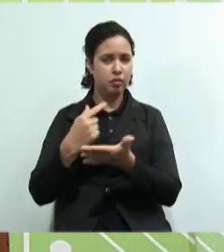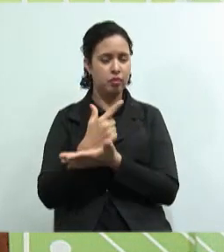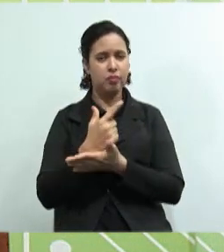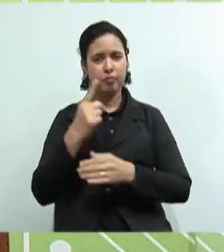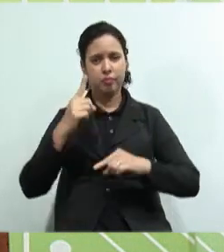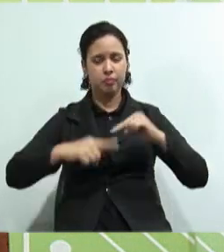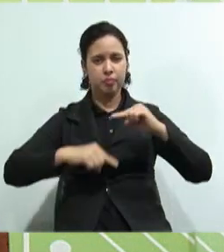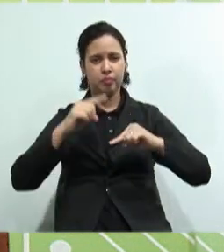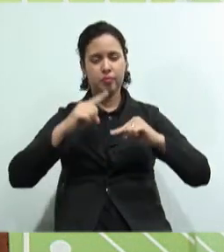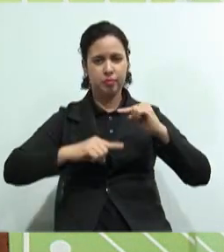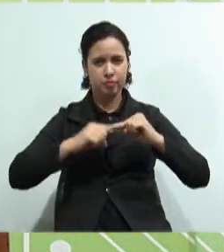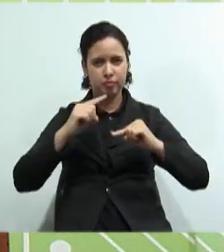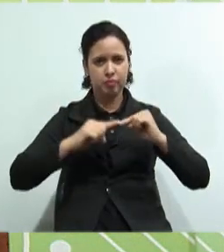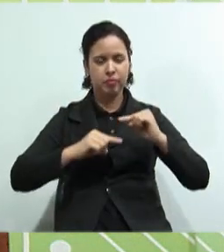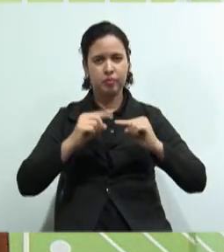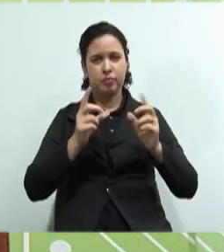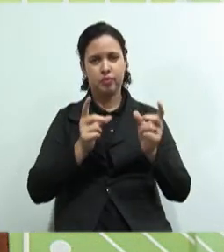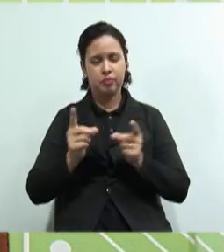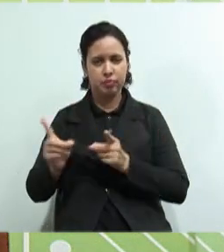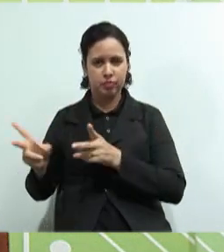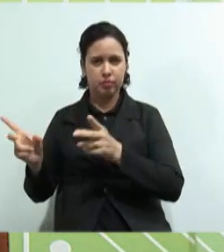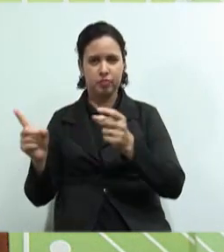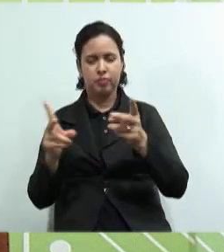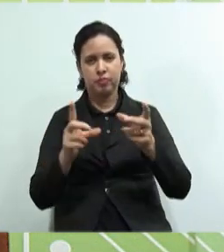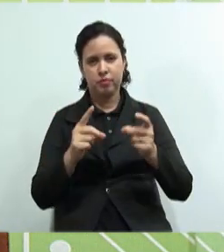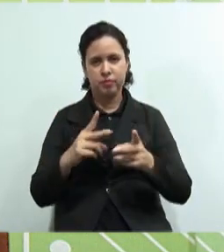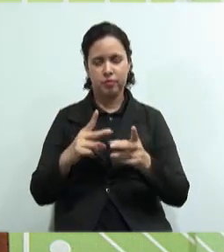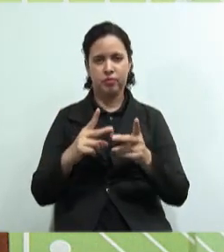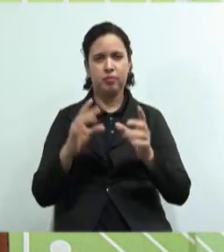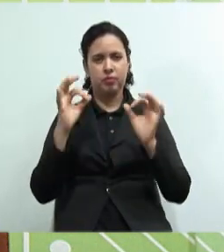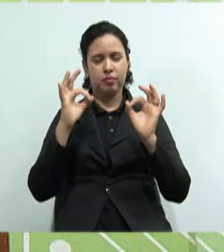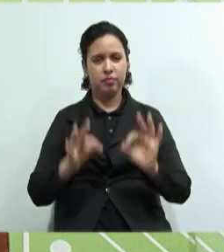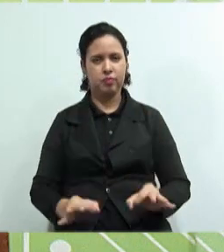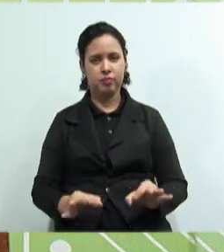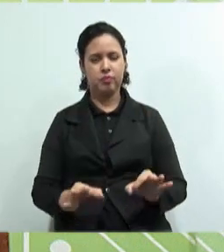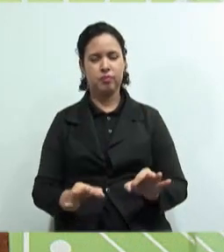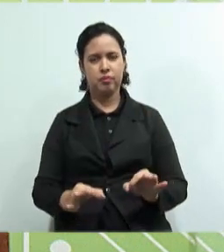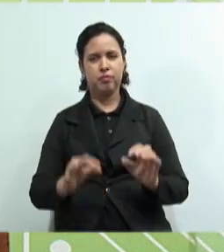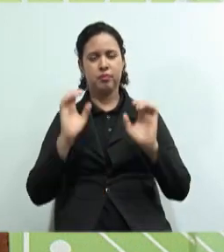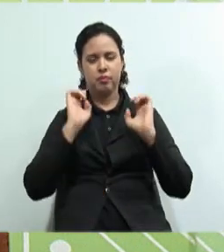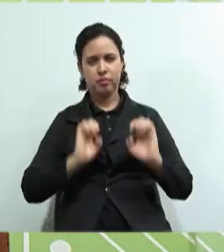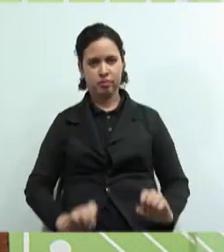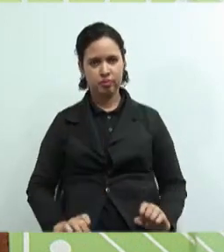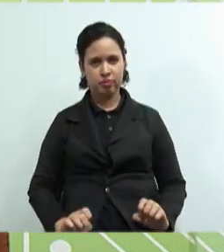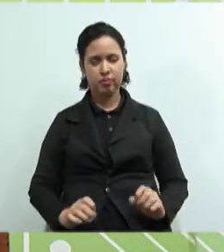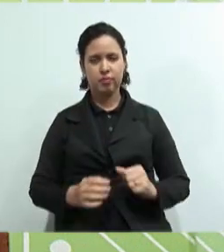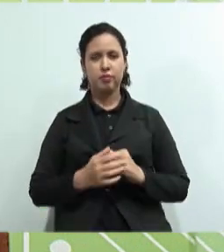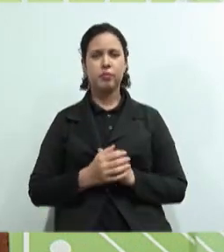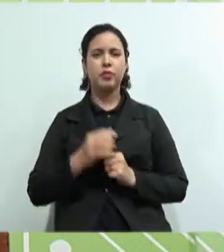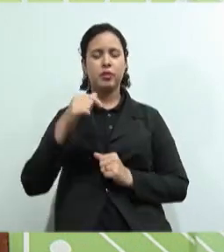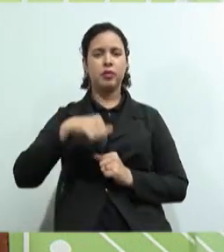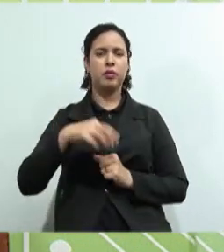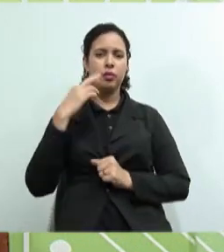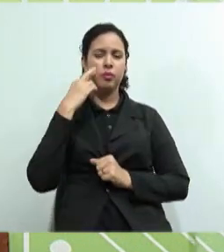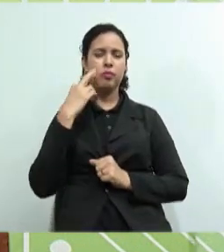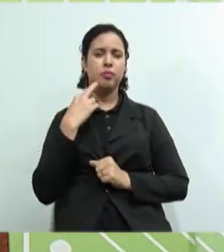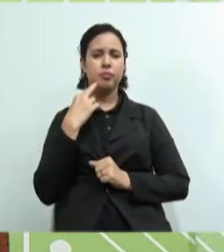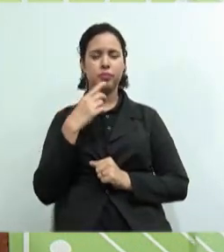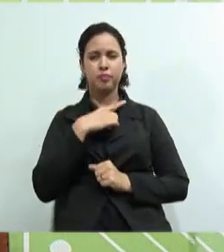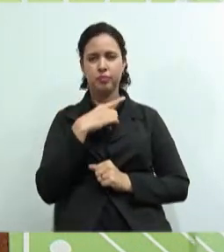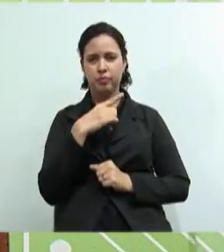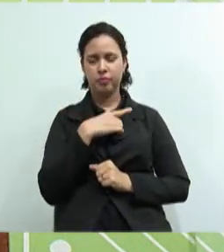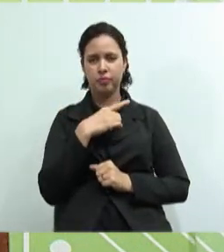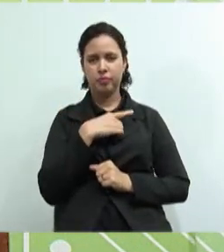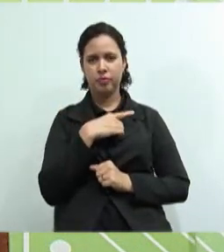produtos comercializados de uma maneira ética e justa? Eu sei que aqui no estado de Rondônia nós temos a tradição de fazer